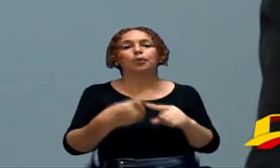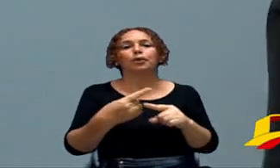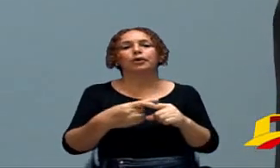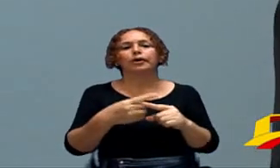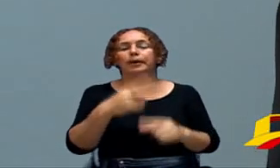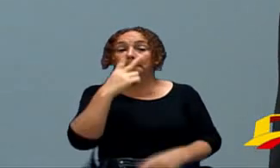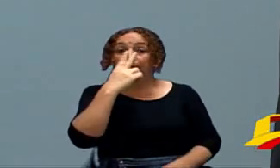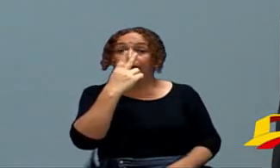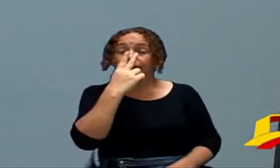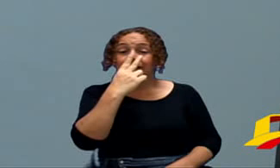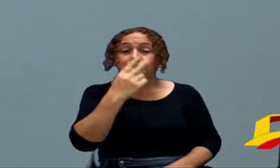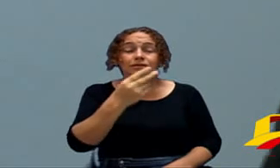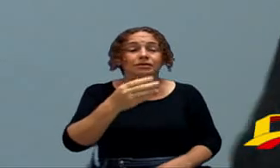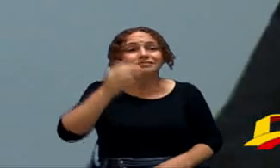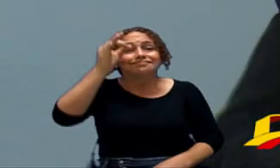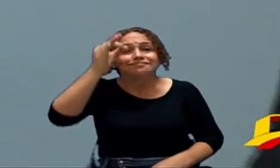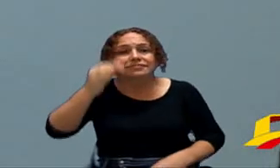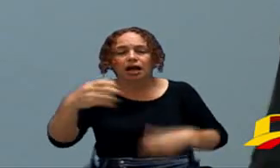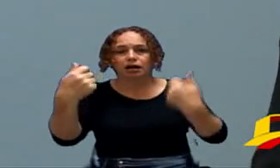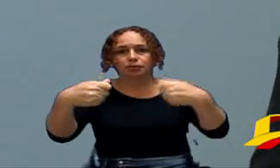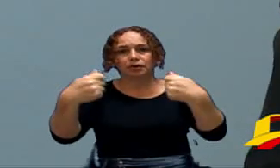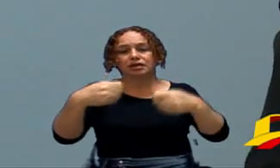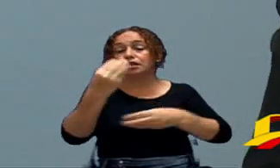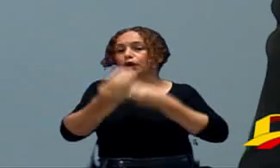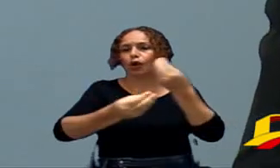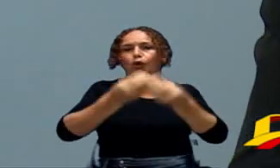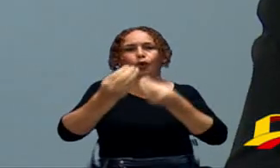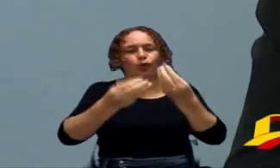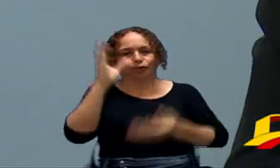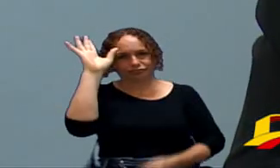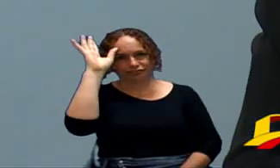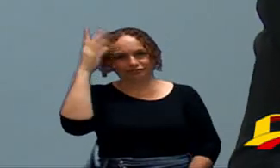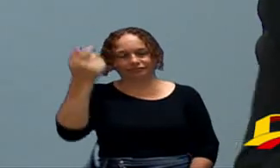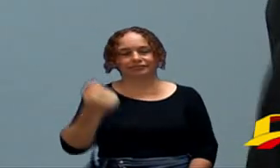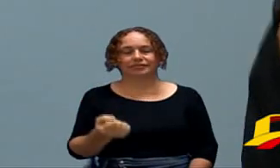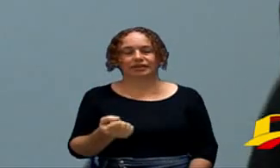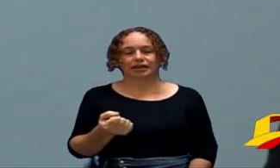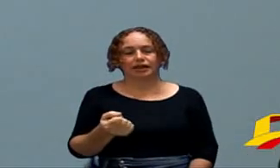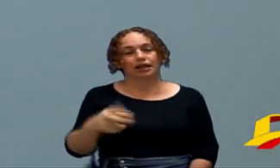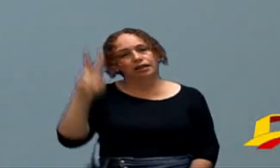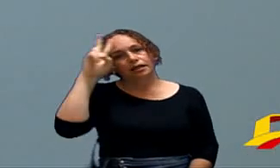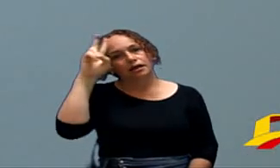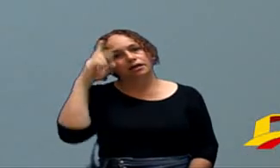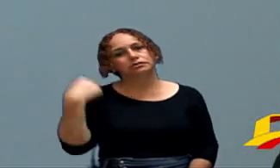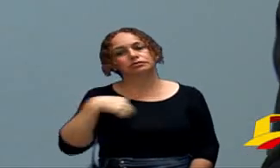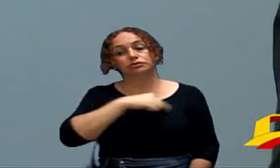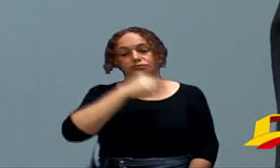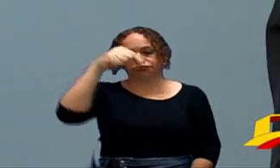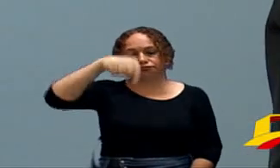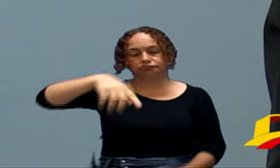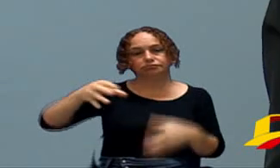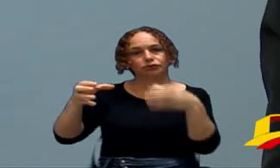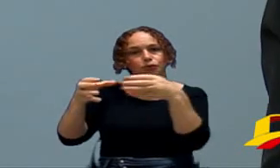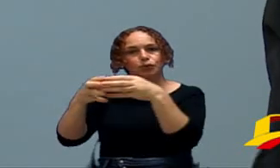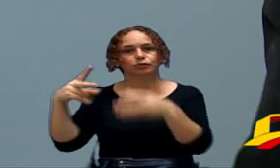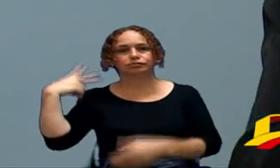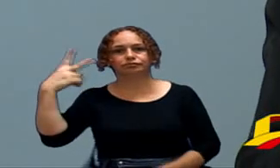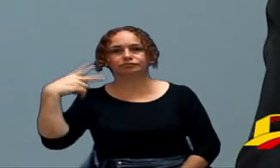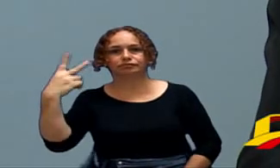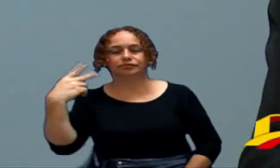resolvido. Lembrando que nós, enquanto Câmara Municipal, a gente tem aí o dever não só de fiscalizar, mas de ouvir a